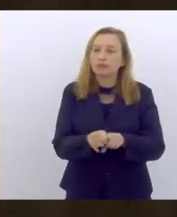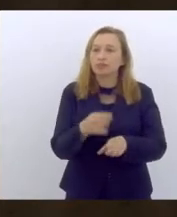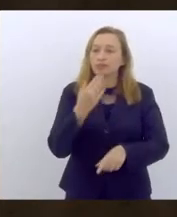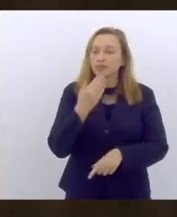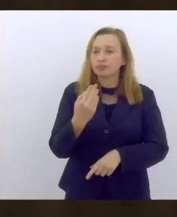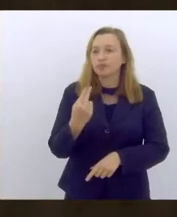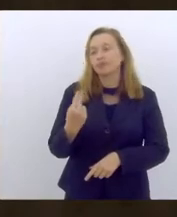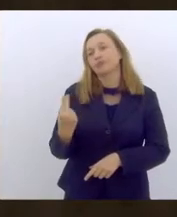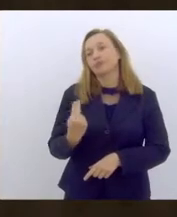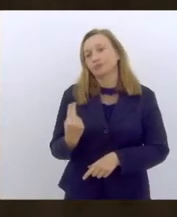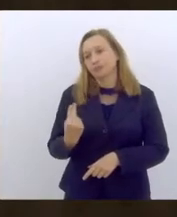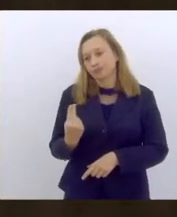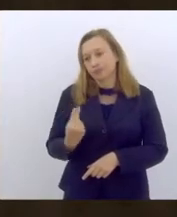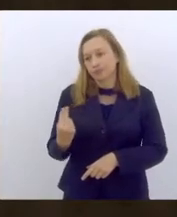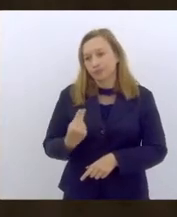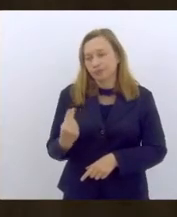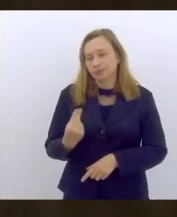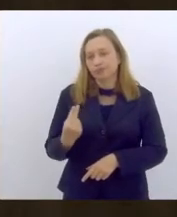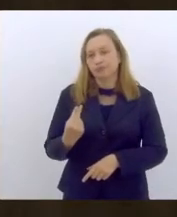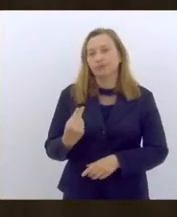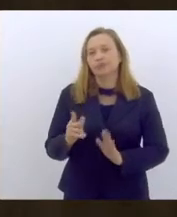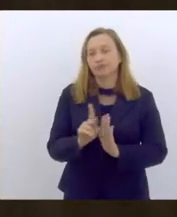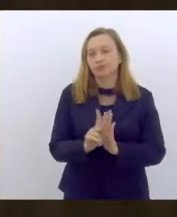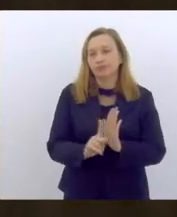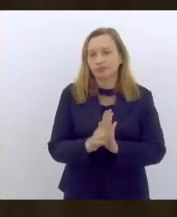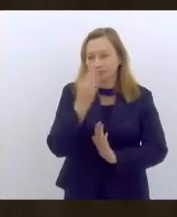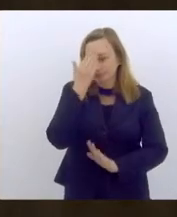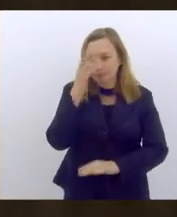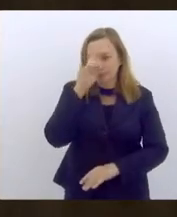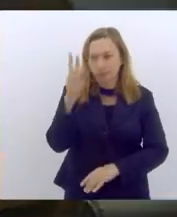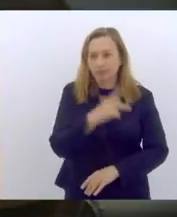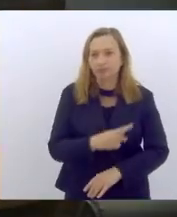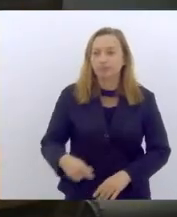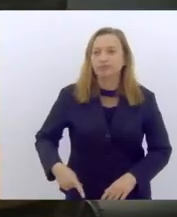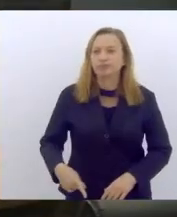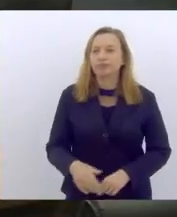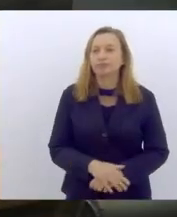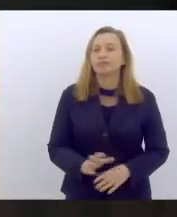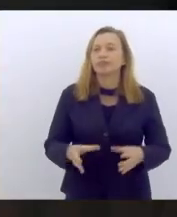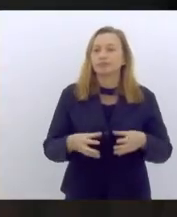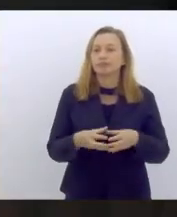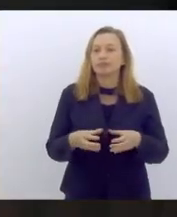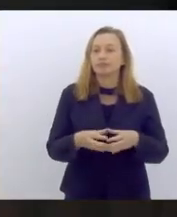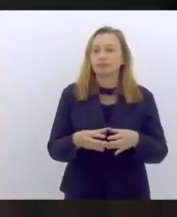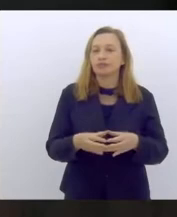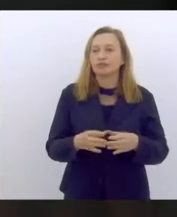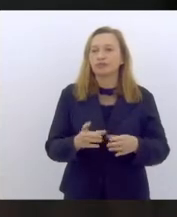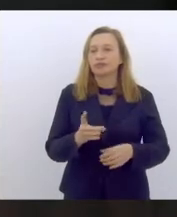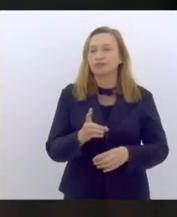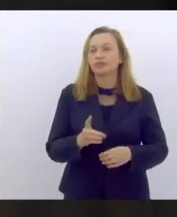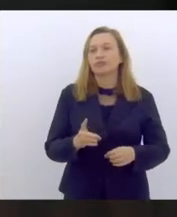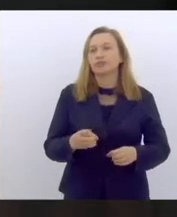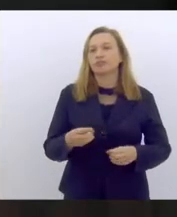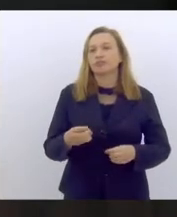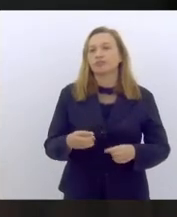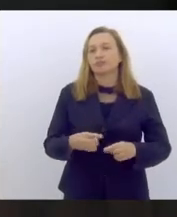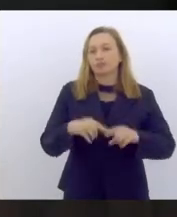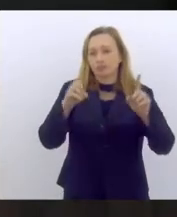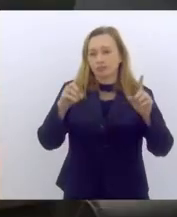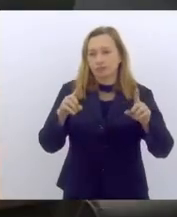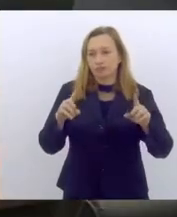aí no trâmite com o teoria do presente projeto muito obrigada senhor presidente pela comissão de servidores públicos Deputado Flávio